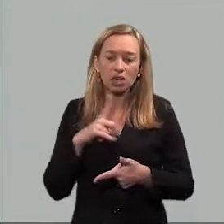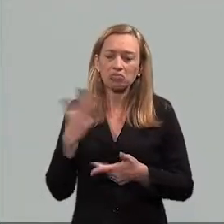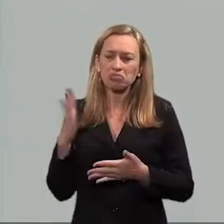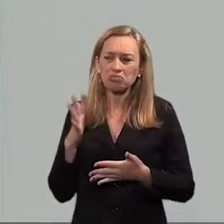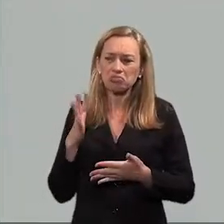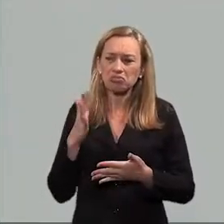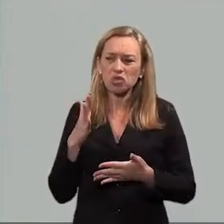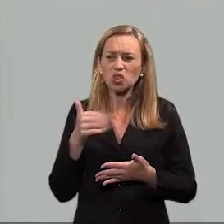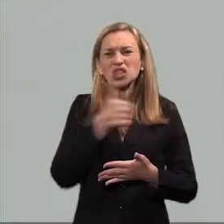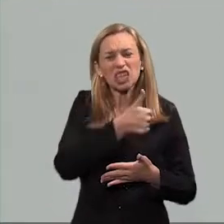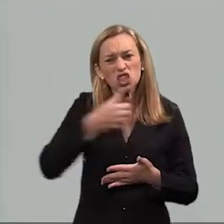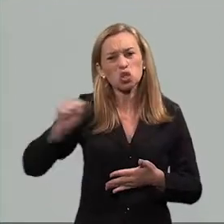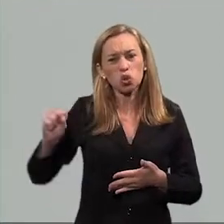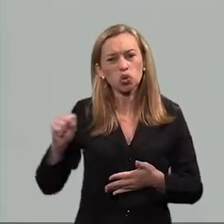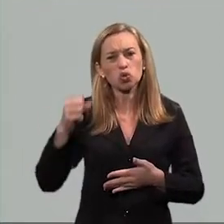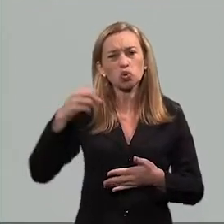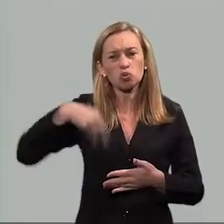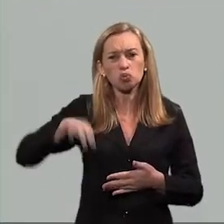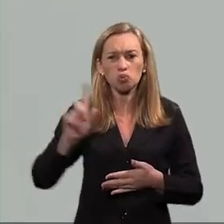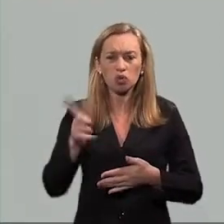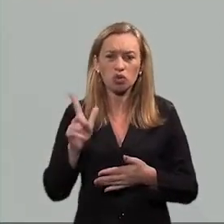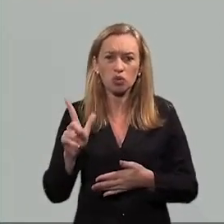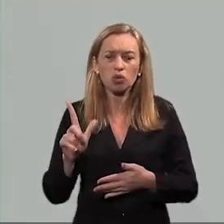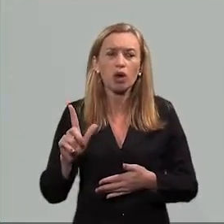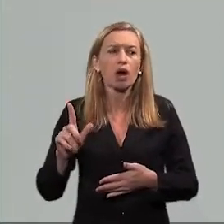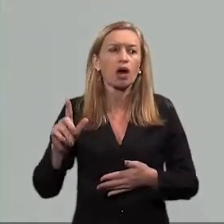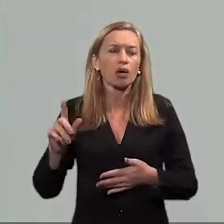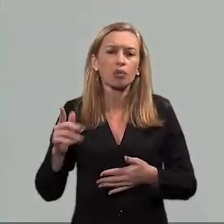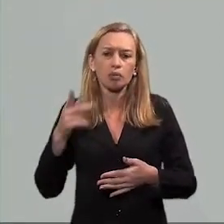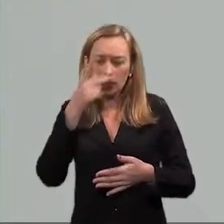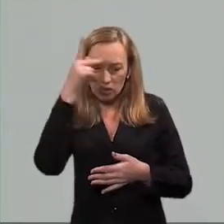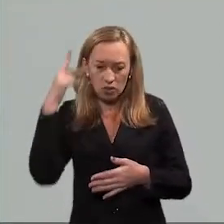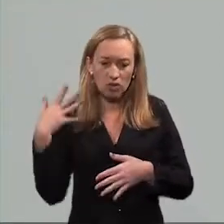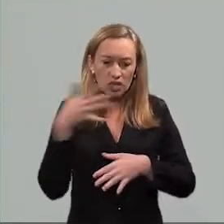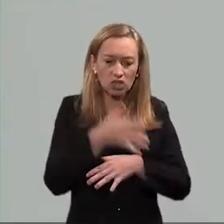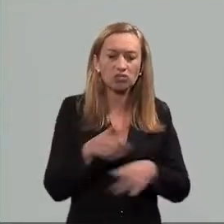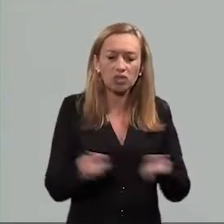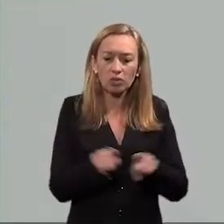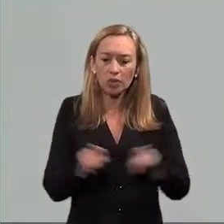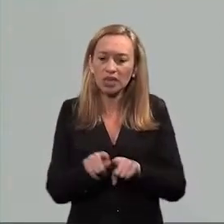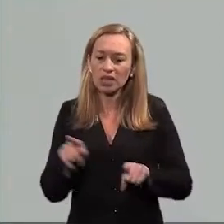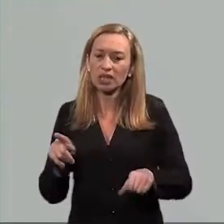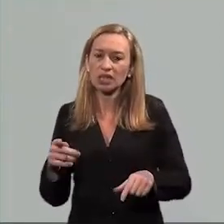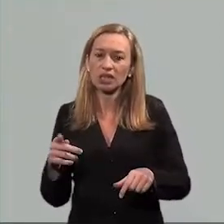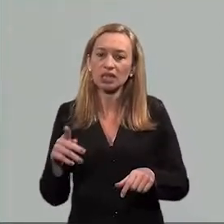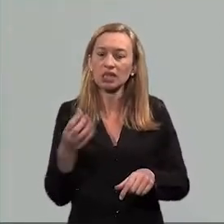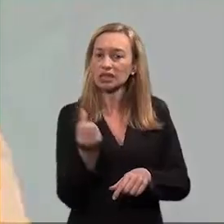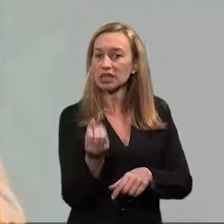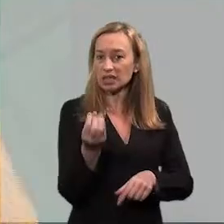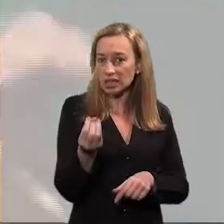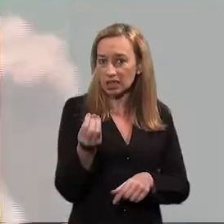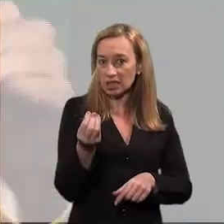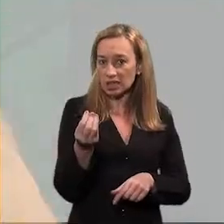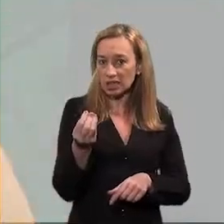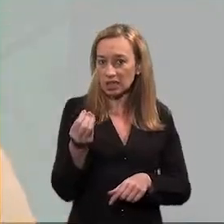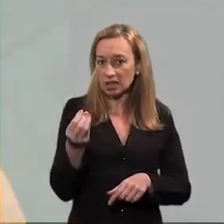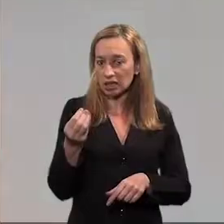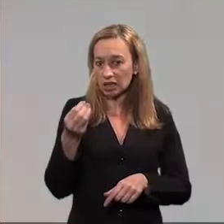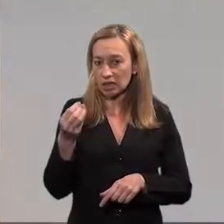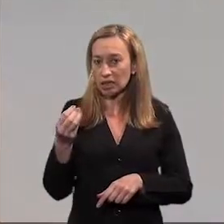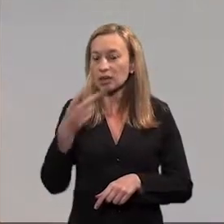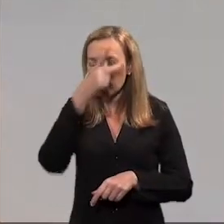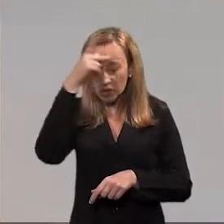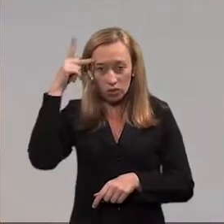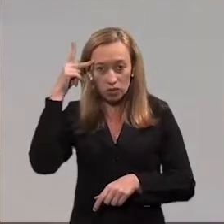ele tem, se eu não me engano, cerca de 18 mil servidores ativos e só 60 aposentados. 60 pessoas, não